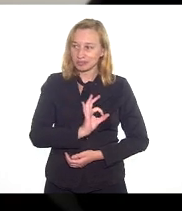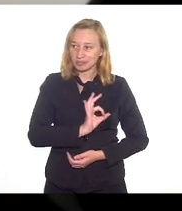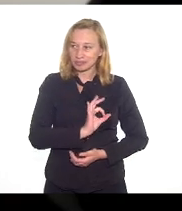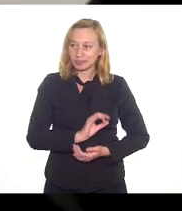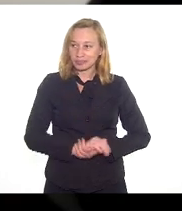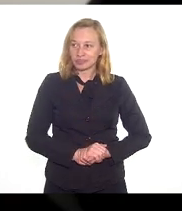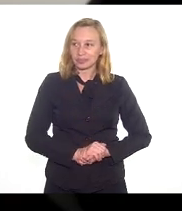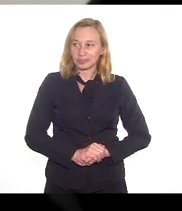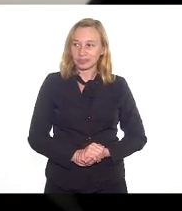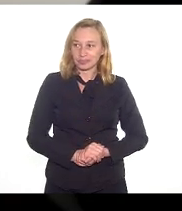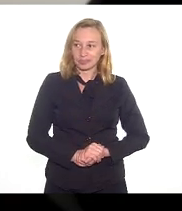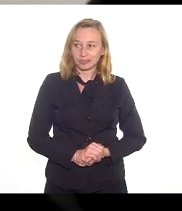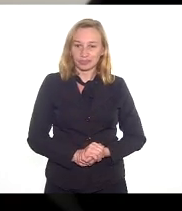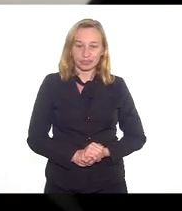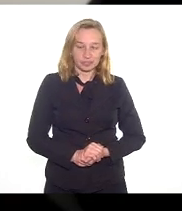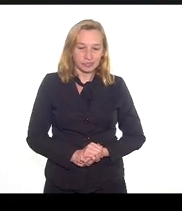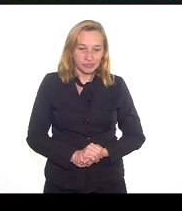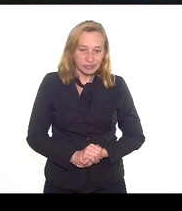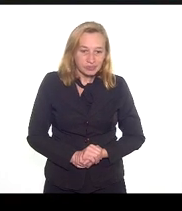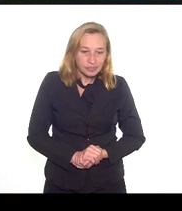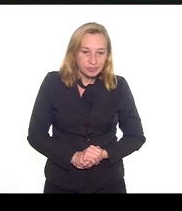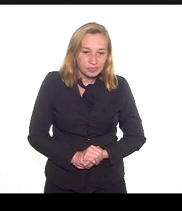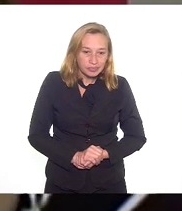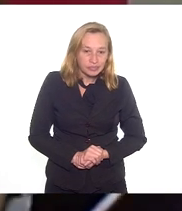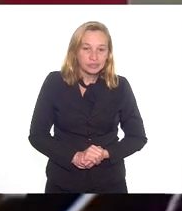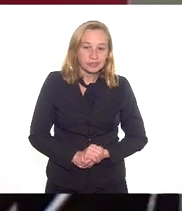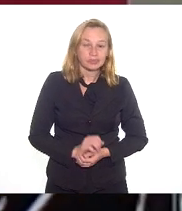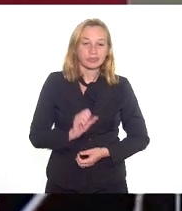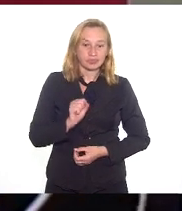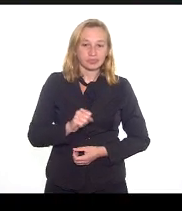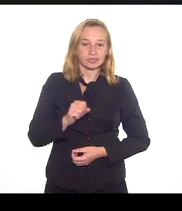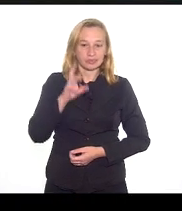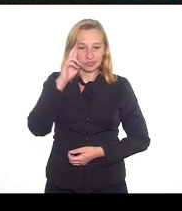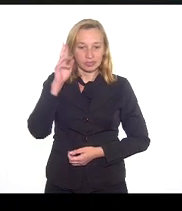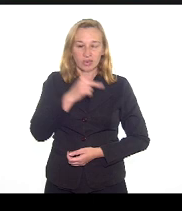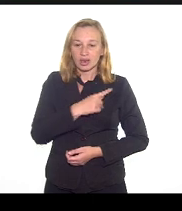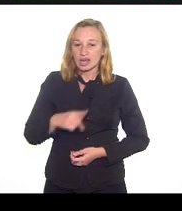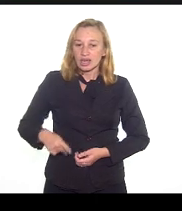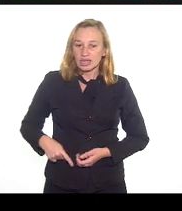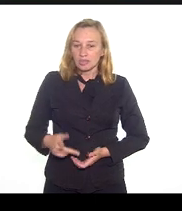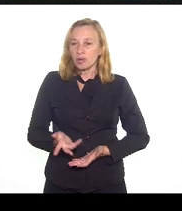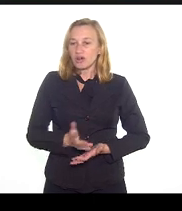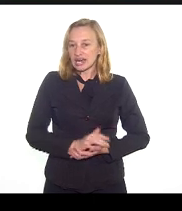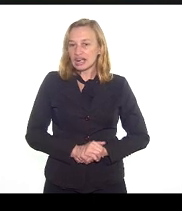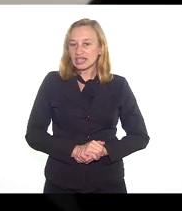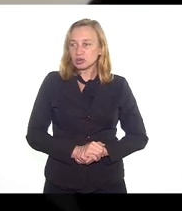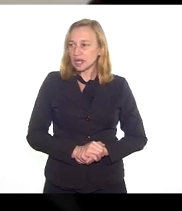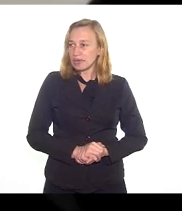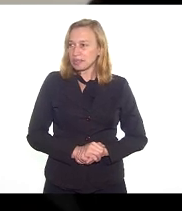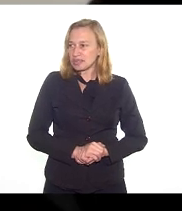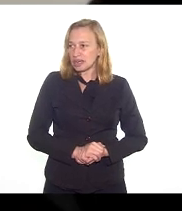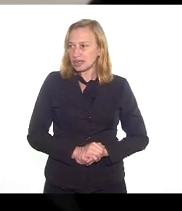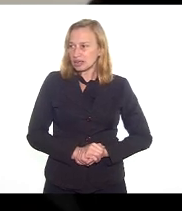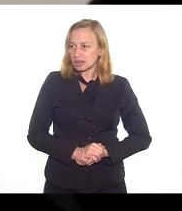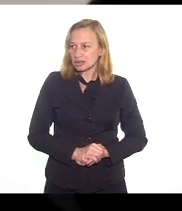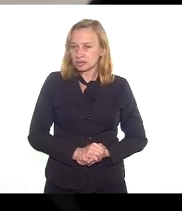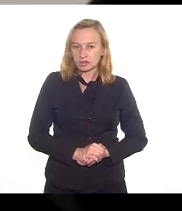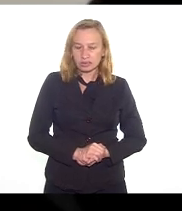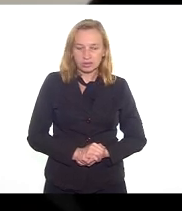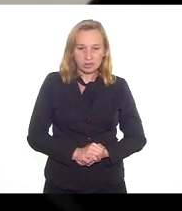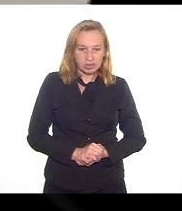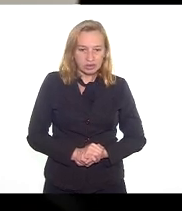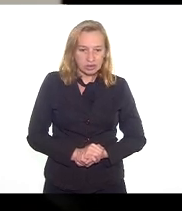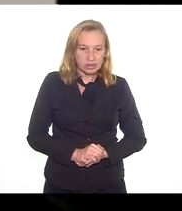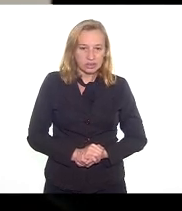agora a minha dúvida é se nós já abrimos aqui. Já abrimos, sim, presidente. Então, já abrimos. Eu disse isso aqui, mas a assessoria está mais dispersa do que